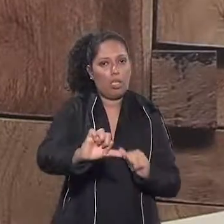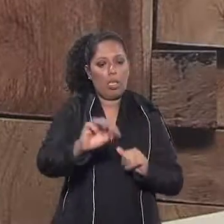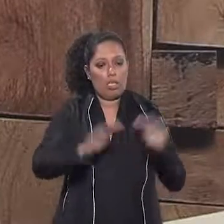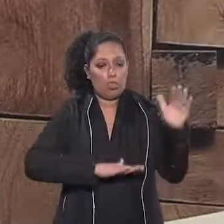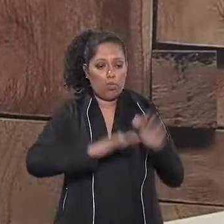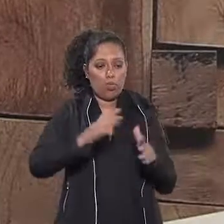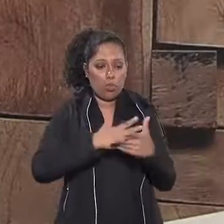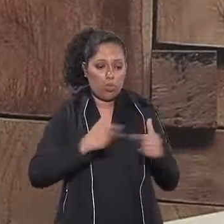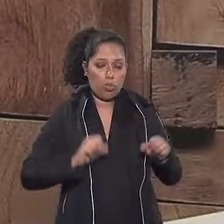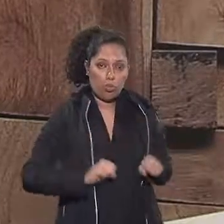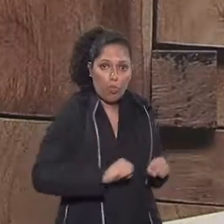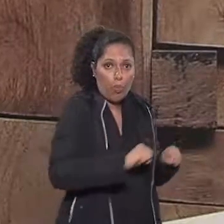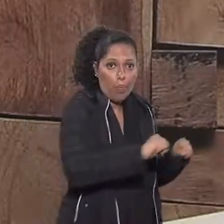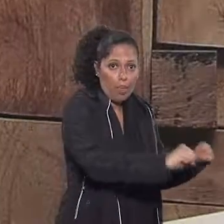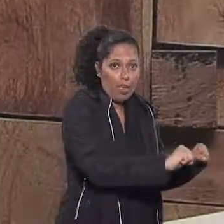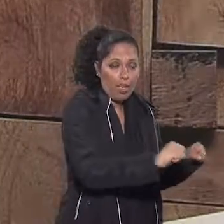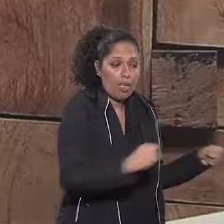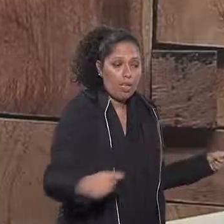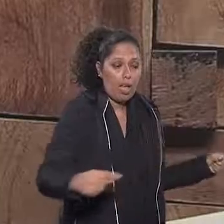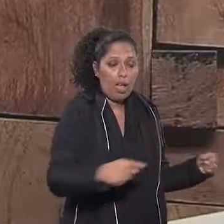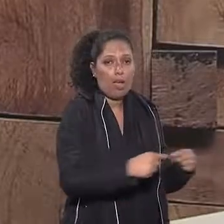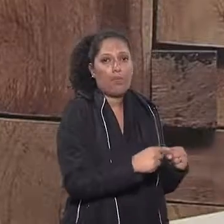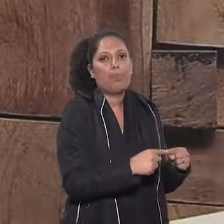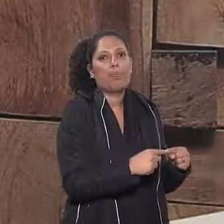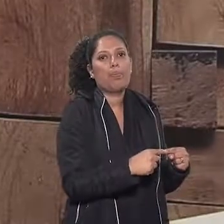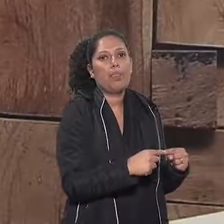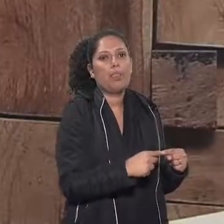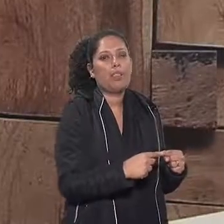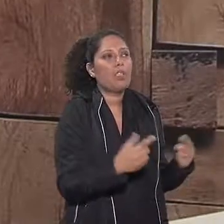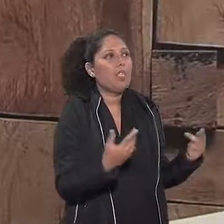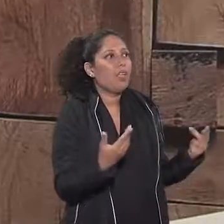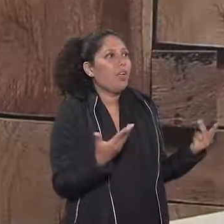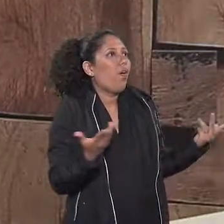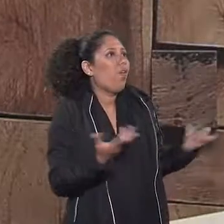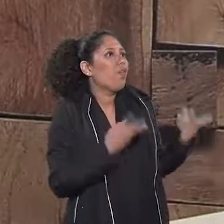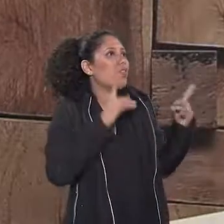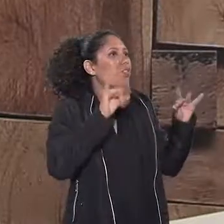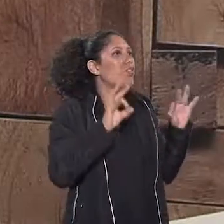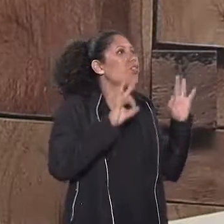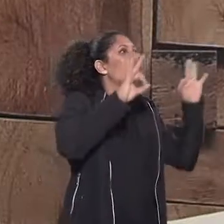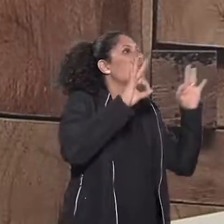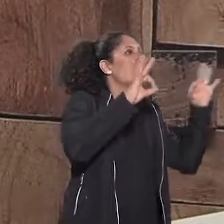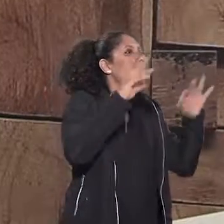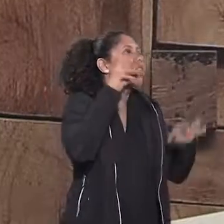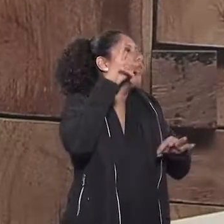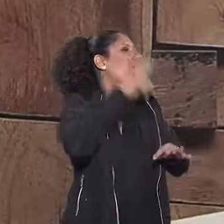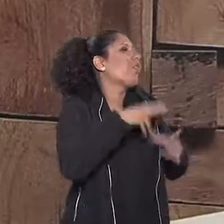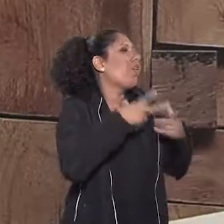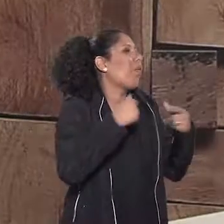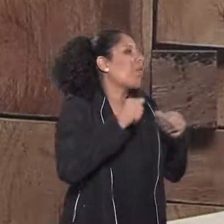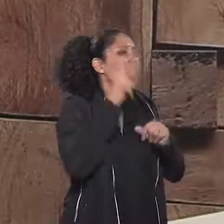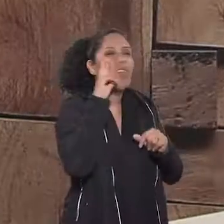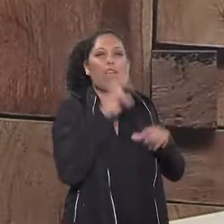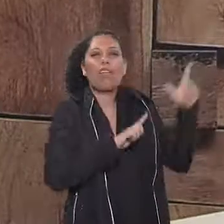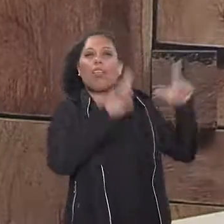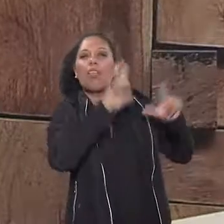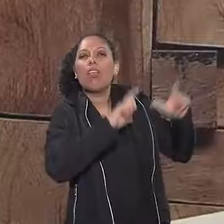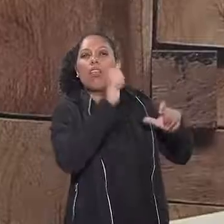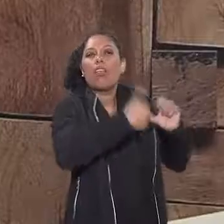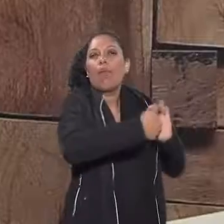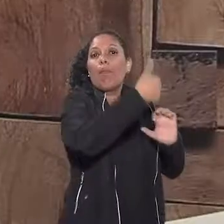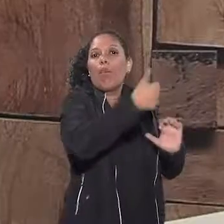às vezes, industrializados, estão atrelados a uma... Né, poxa, hoje é um dia especial, quero comer aquela coisa que eu vi na propaganda, que é